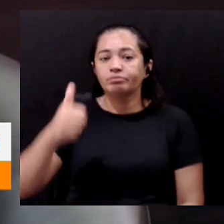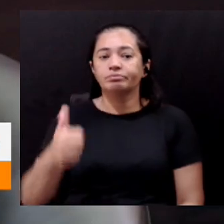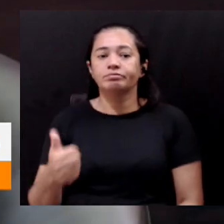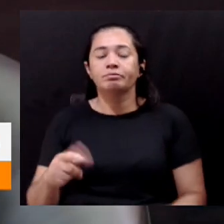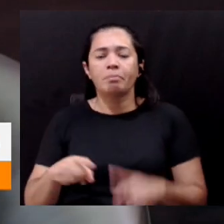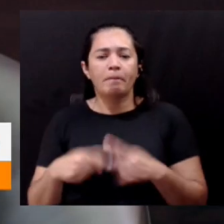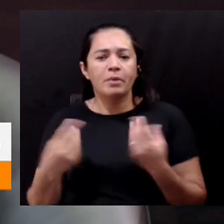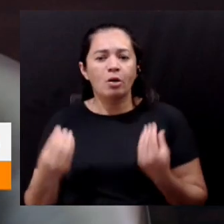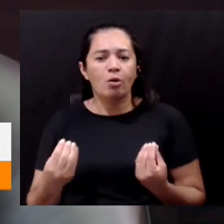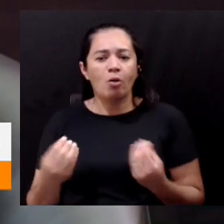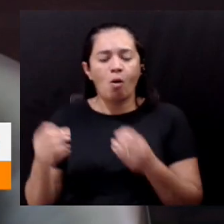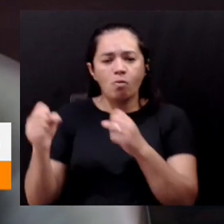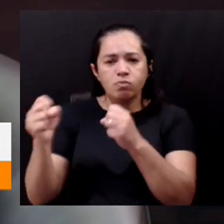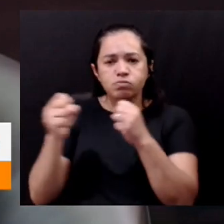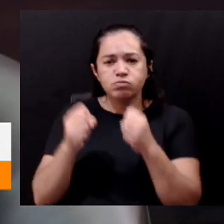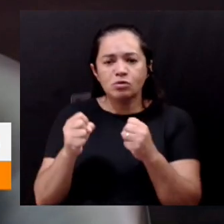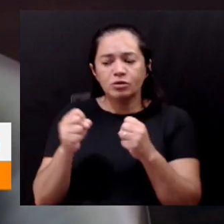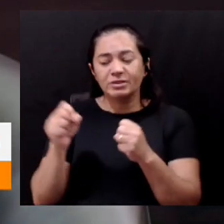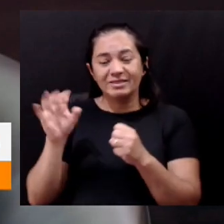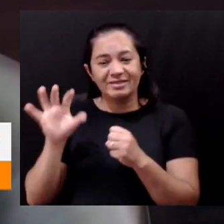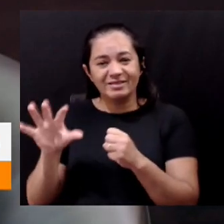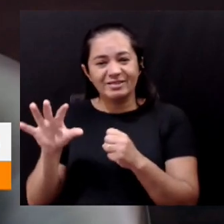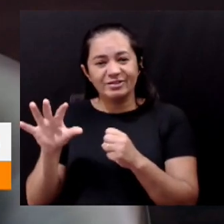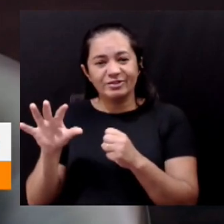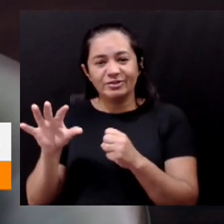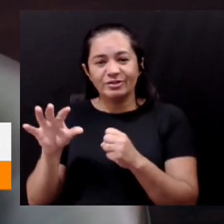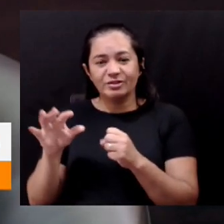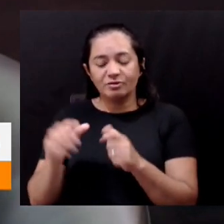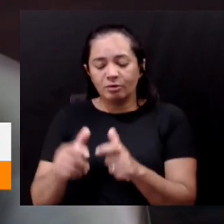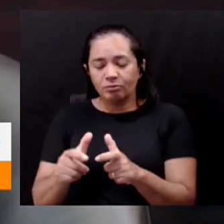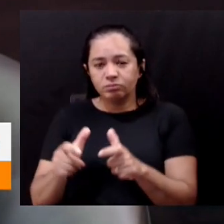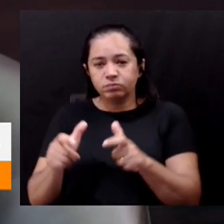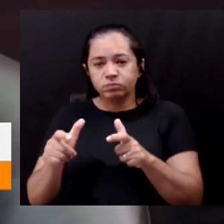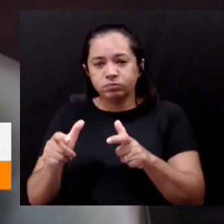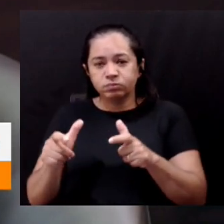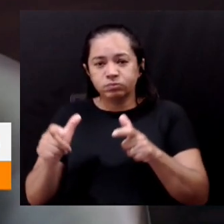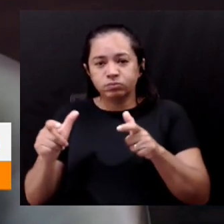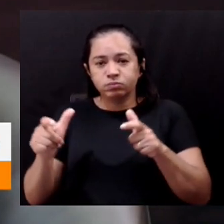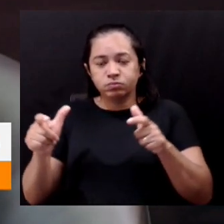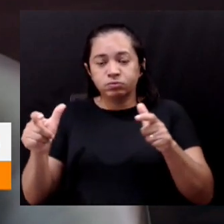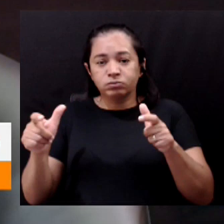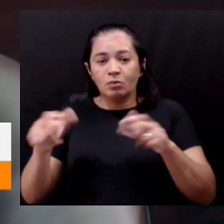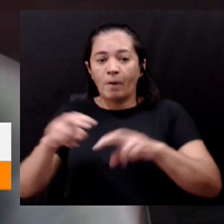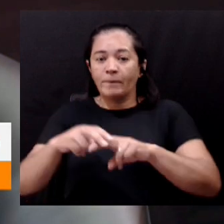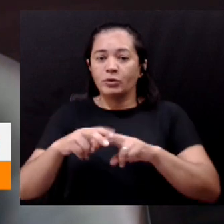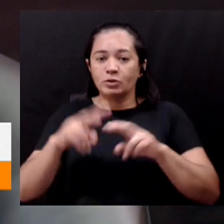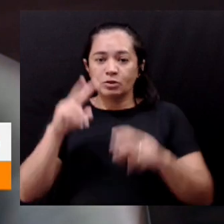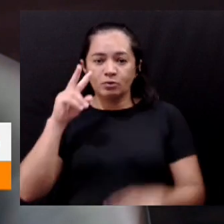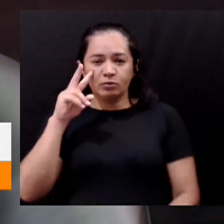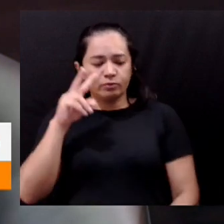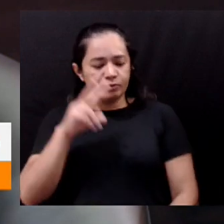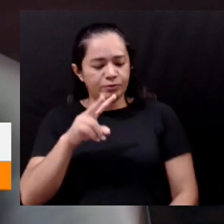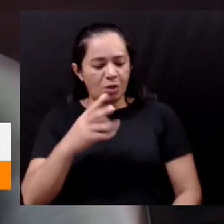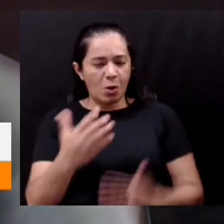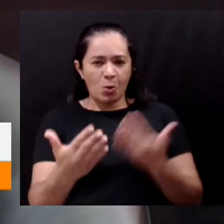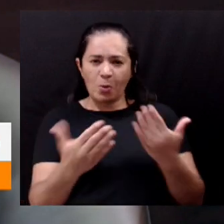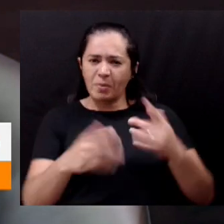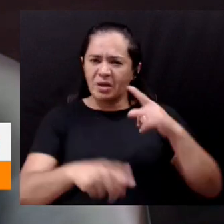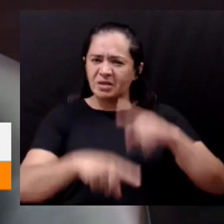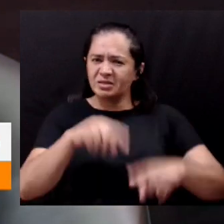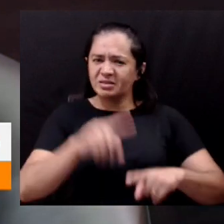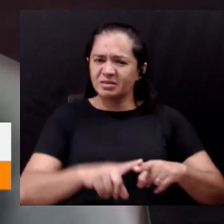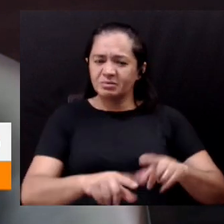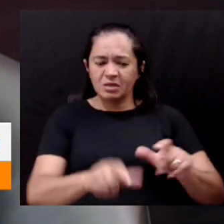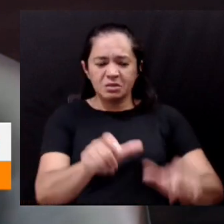poder isso vai sendo acentuado, né, então olhar para o outro como objeto, tocar o outro como